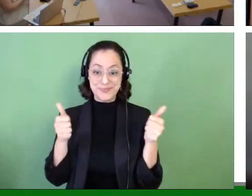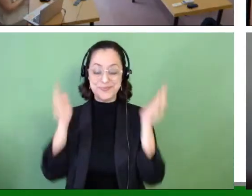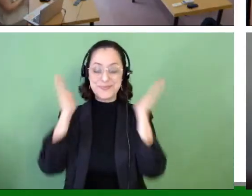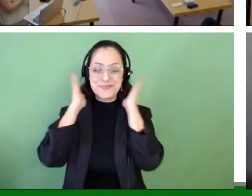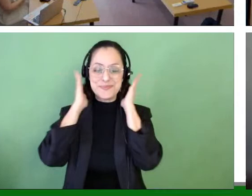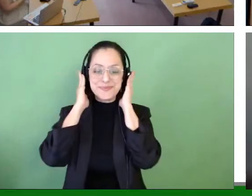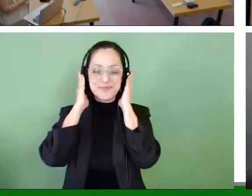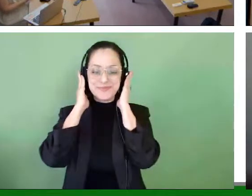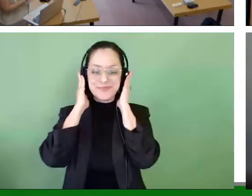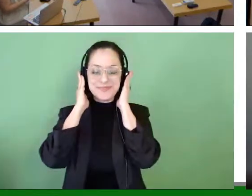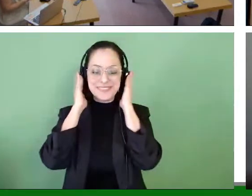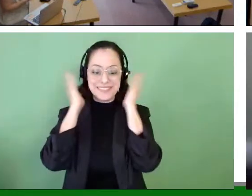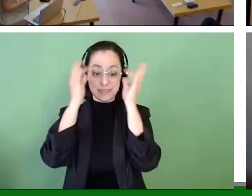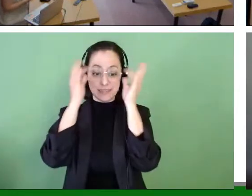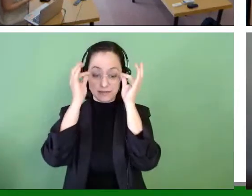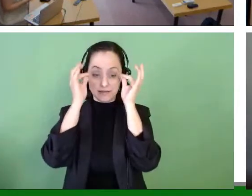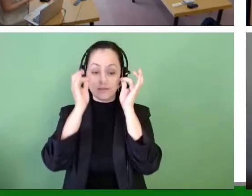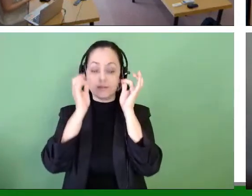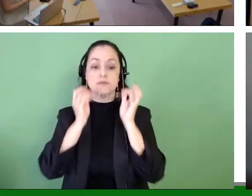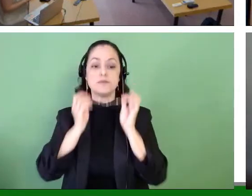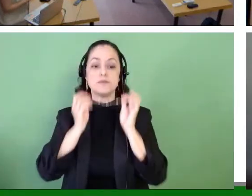Bom, passamos então